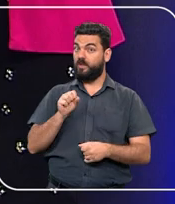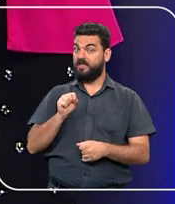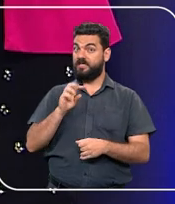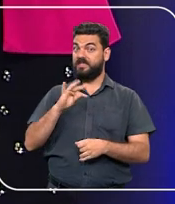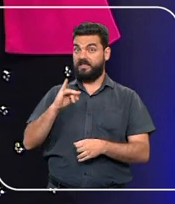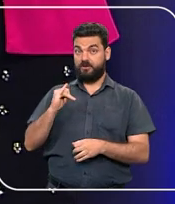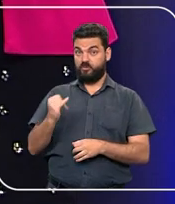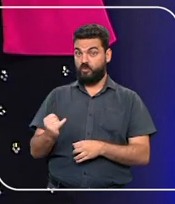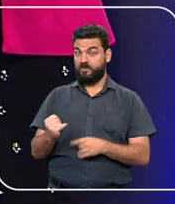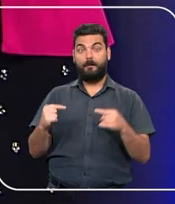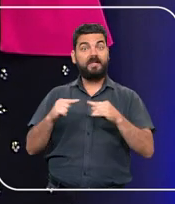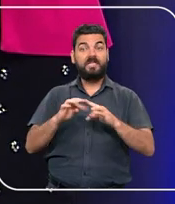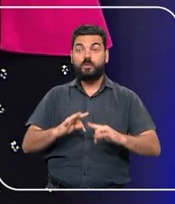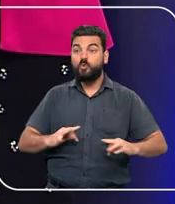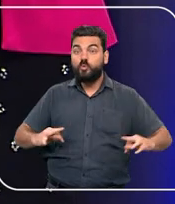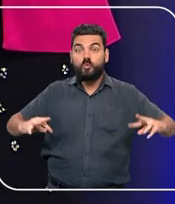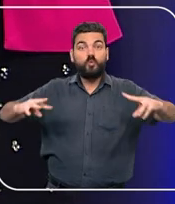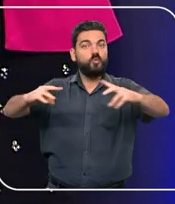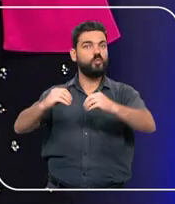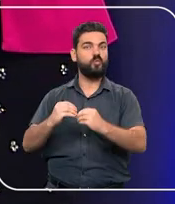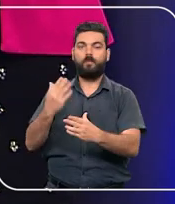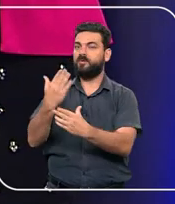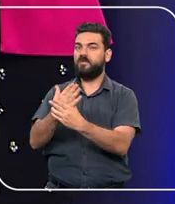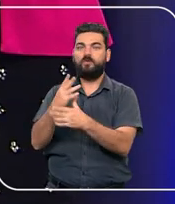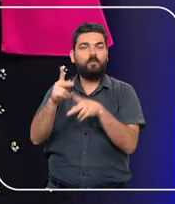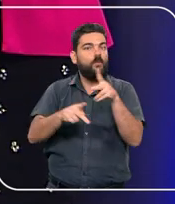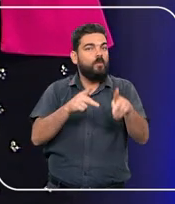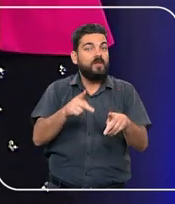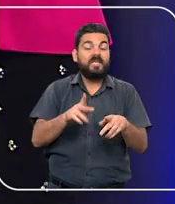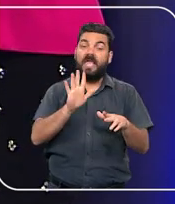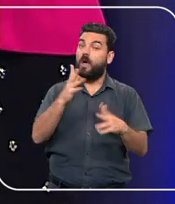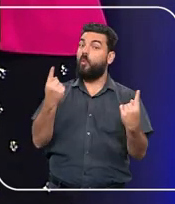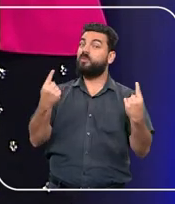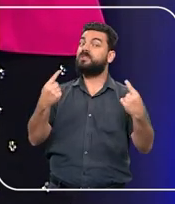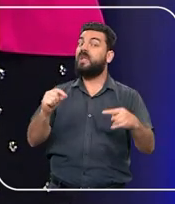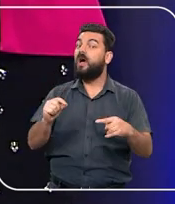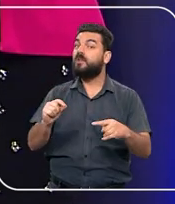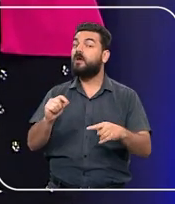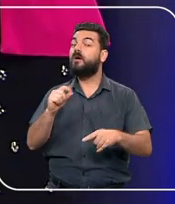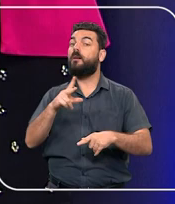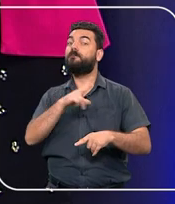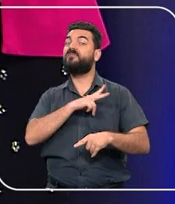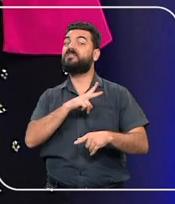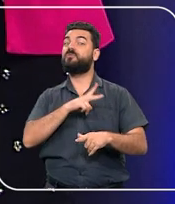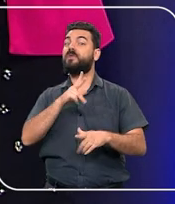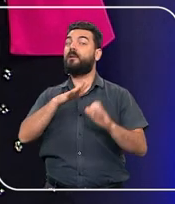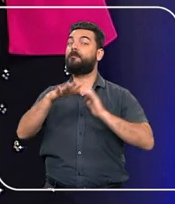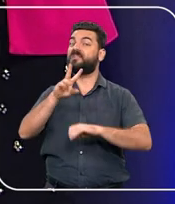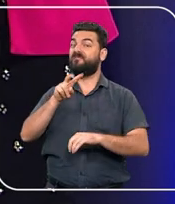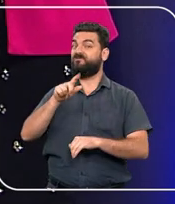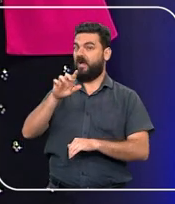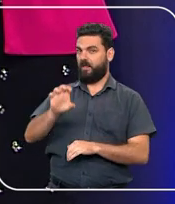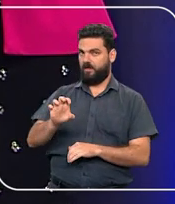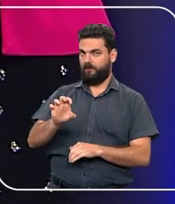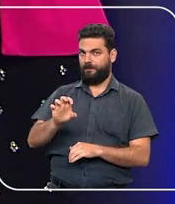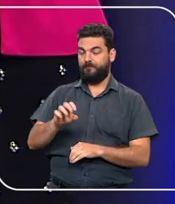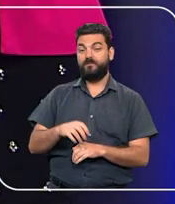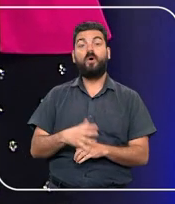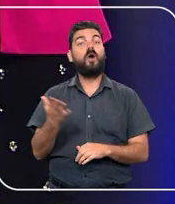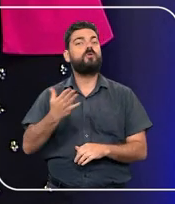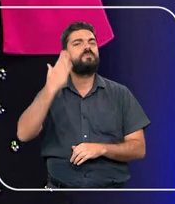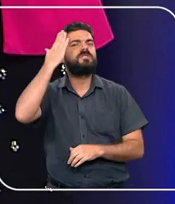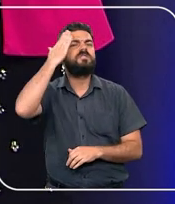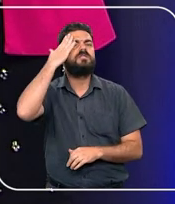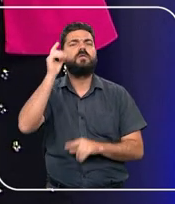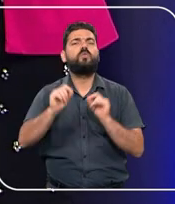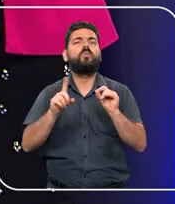essa decisão do STJ alcança todas as ações populares com contrárias à privatização da antiga Vale do Rio Doce